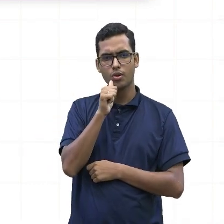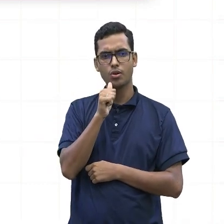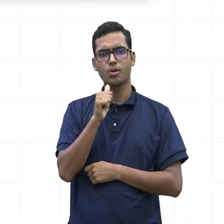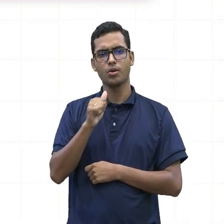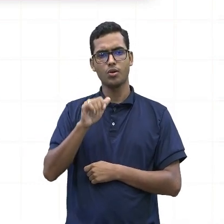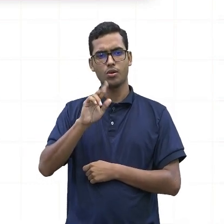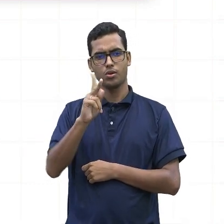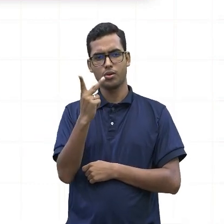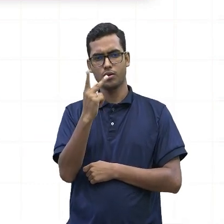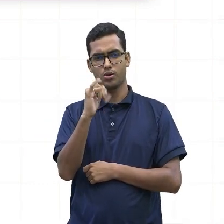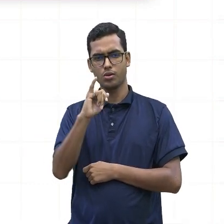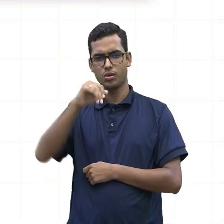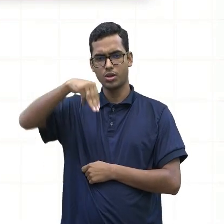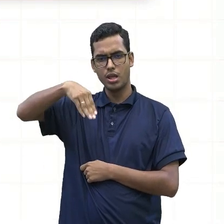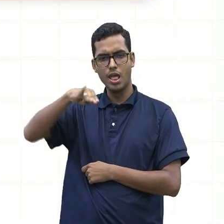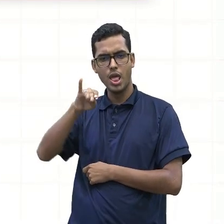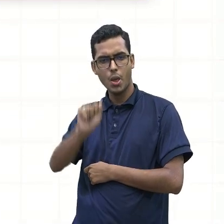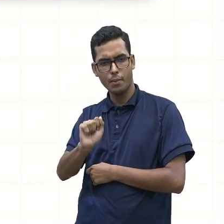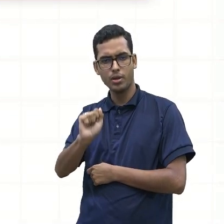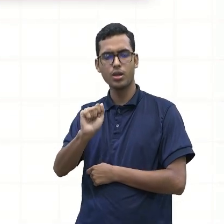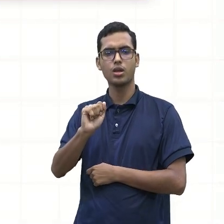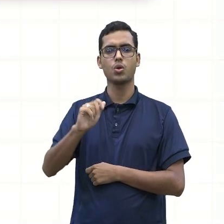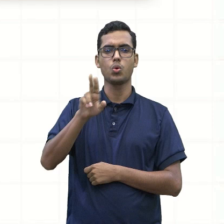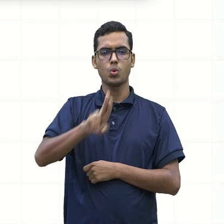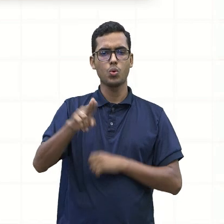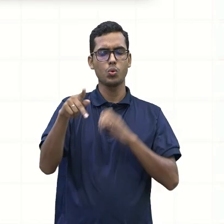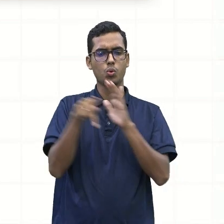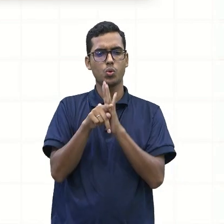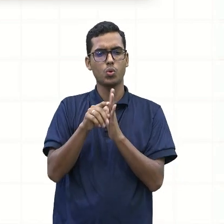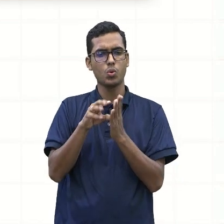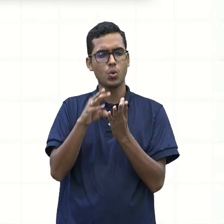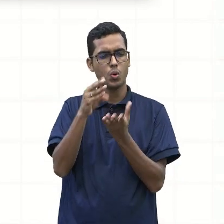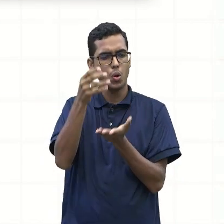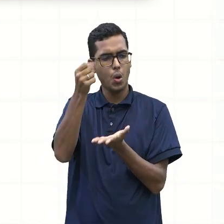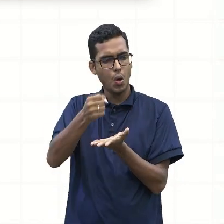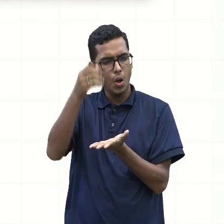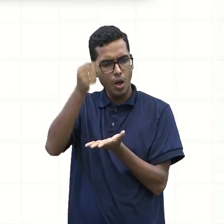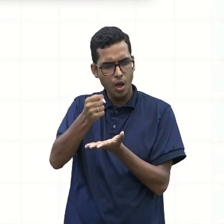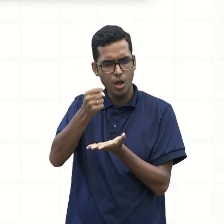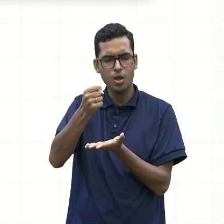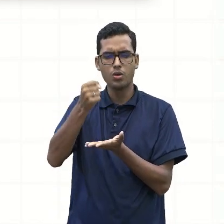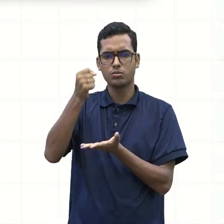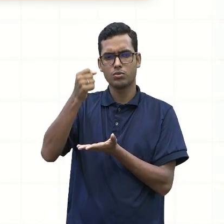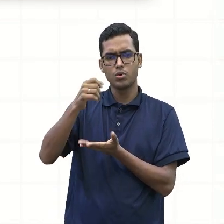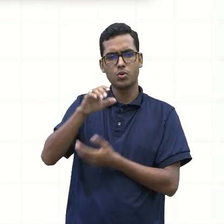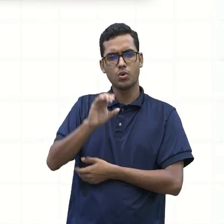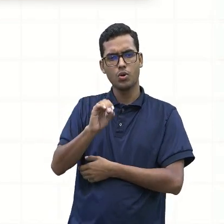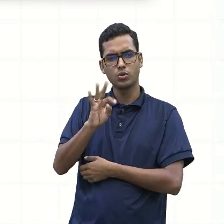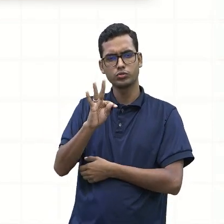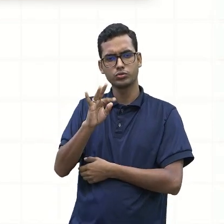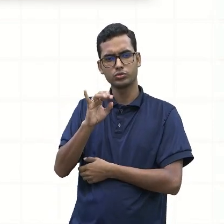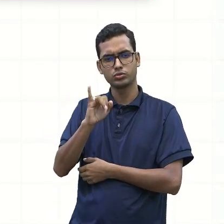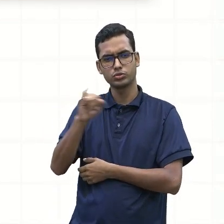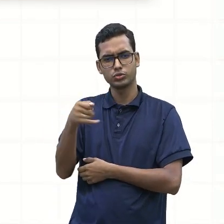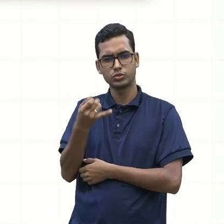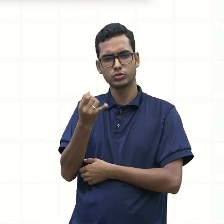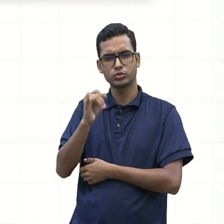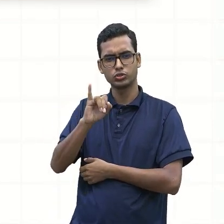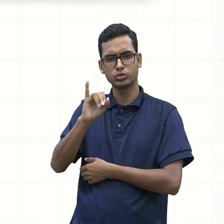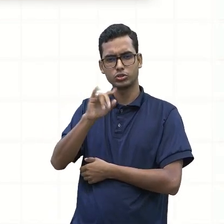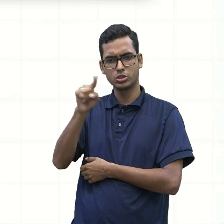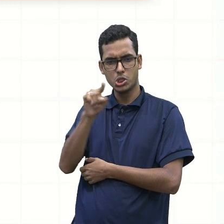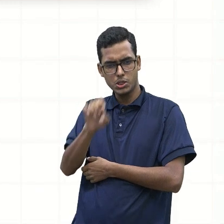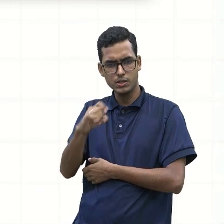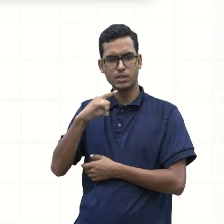creme chamado otízise, composto de gordura, pasta de manteiga e ocre